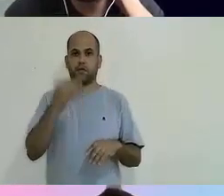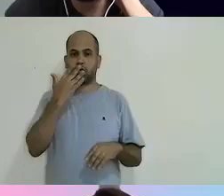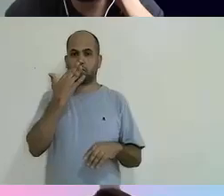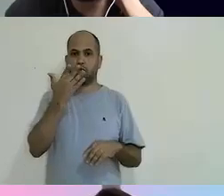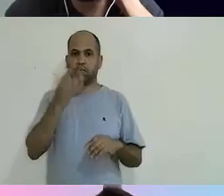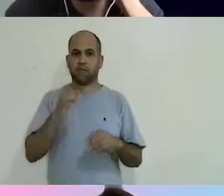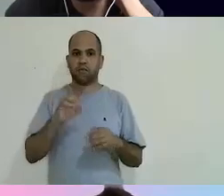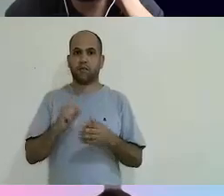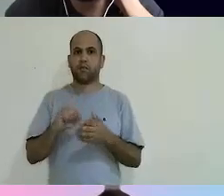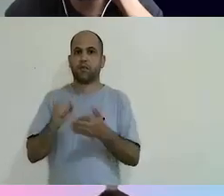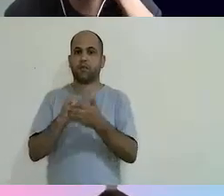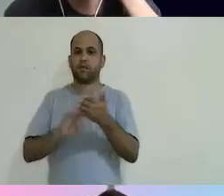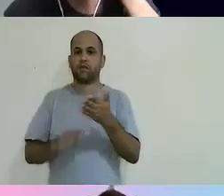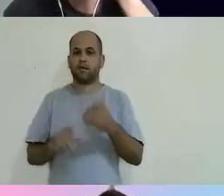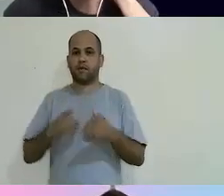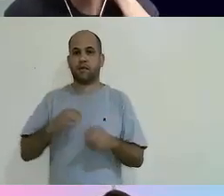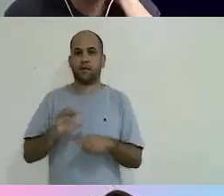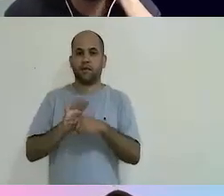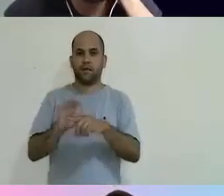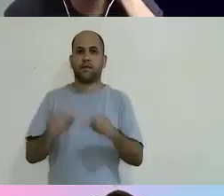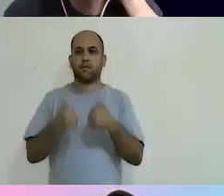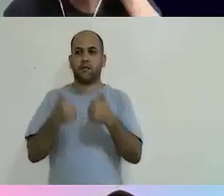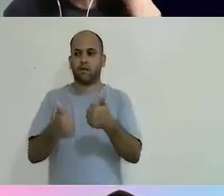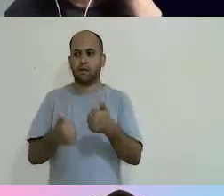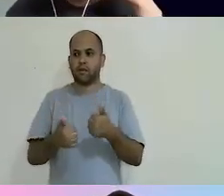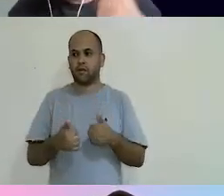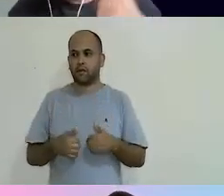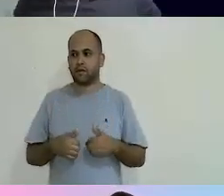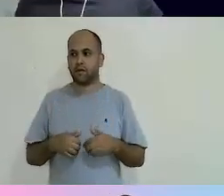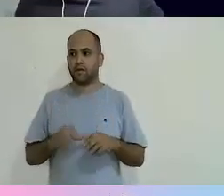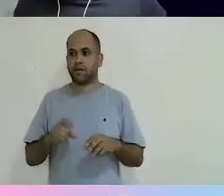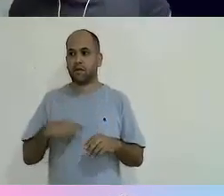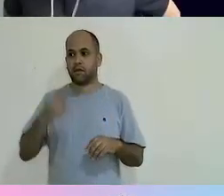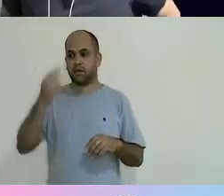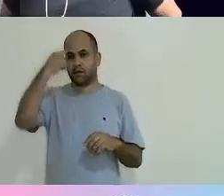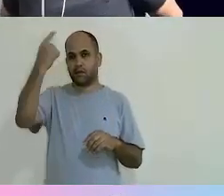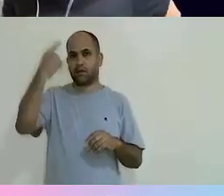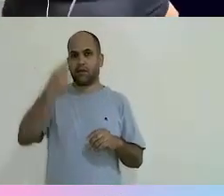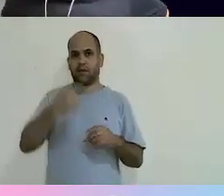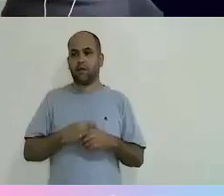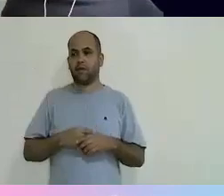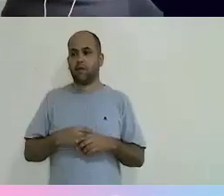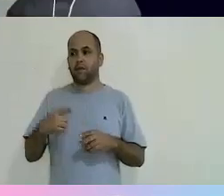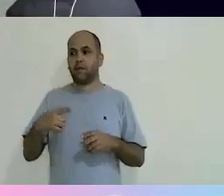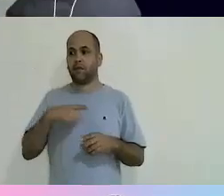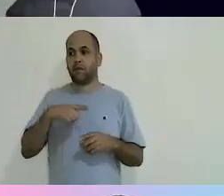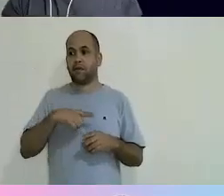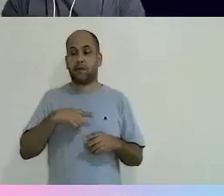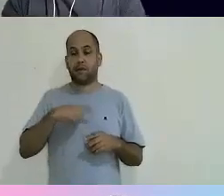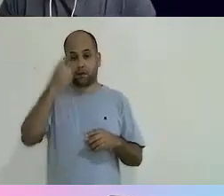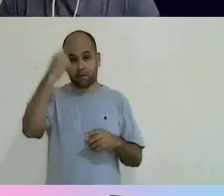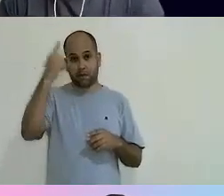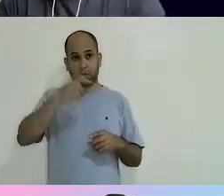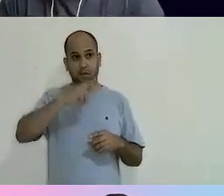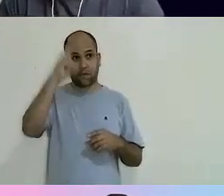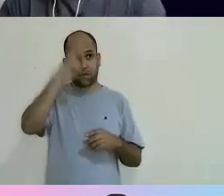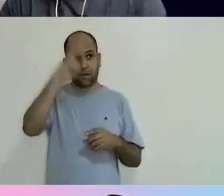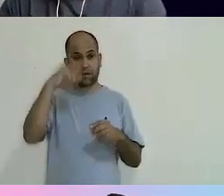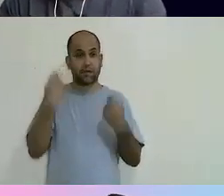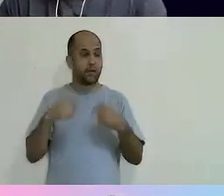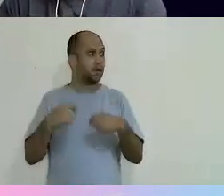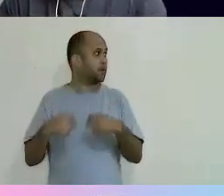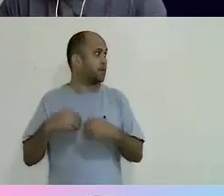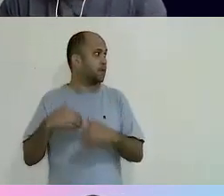criatividade que é fazer melhor, né? Às vezes a gente vem com a ideia assim, ah, para ter uma grande ideia precisa ser